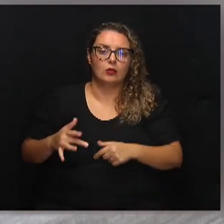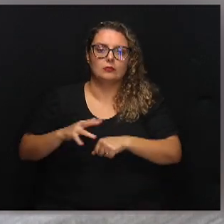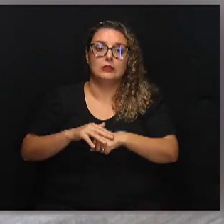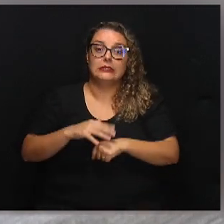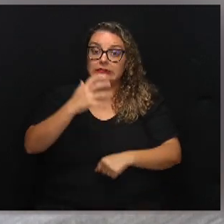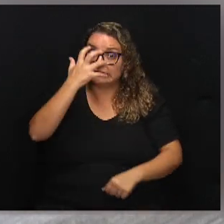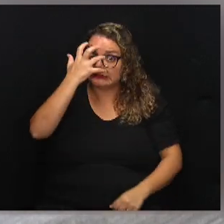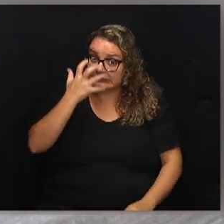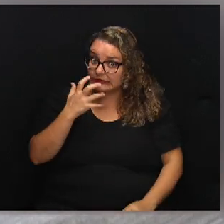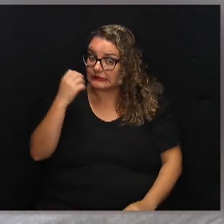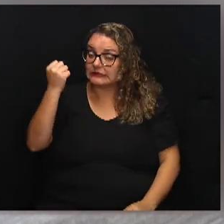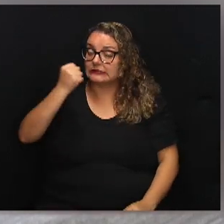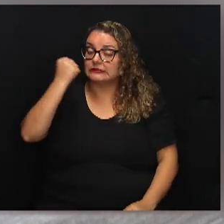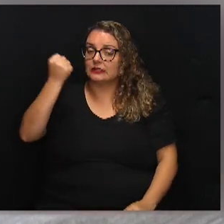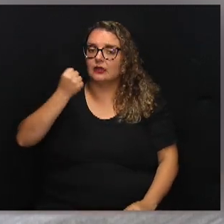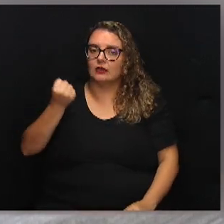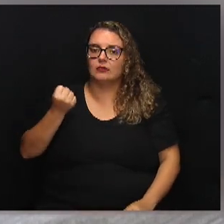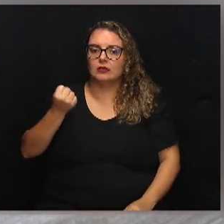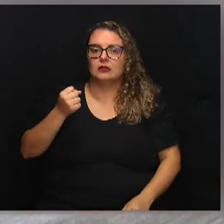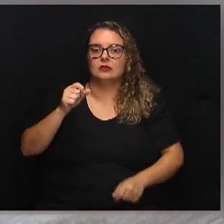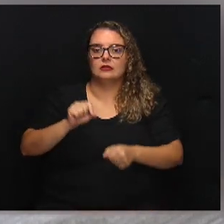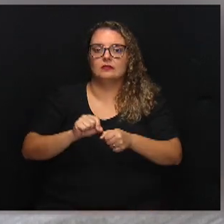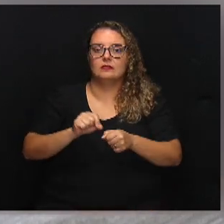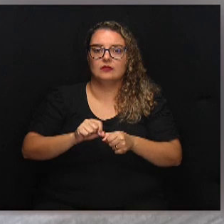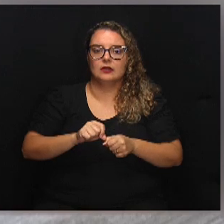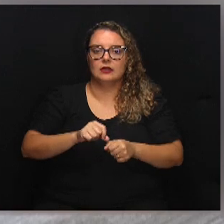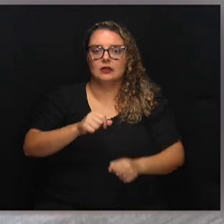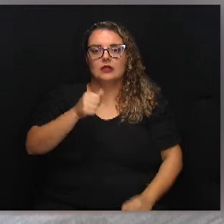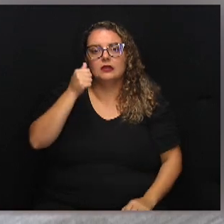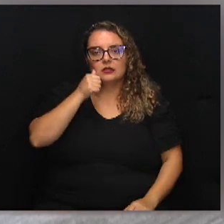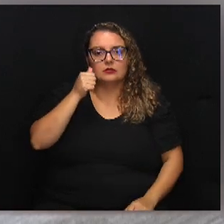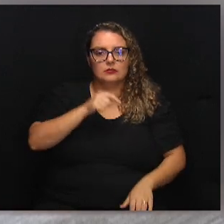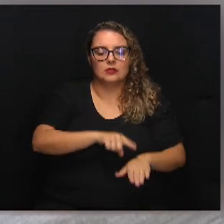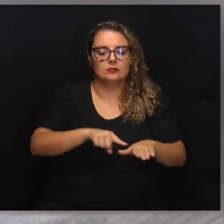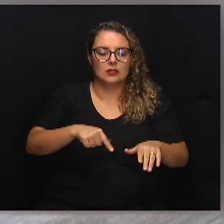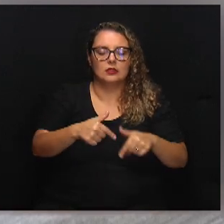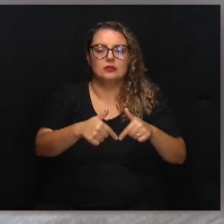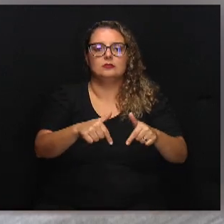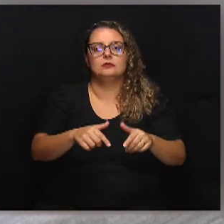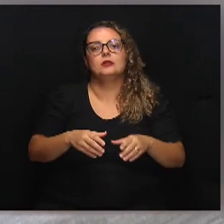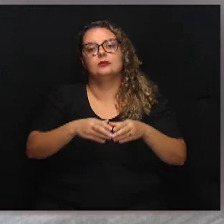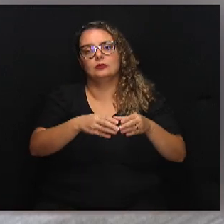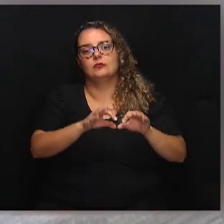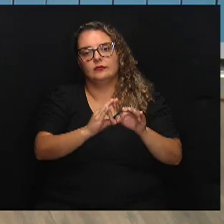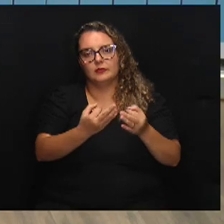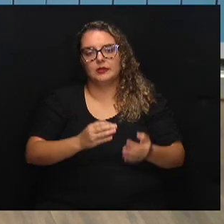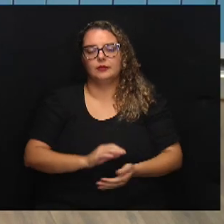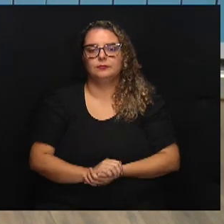séria, gravíssima, que afasta tanto do trabalho e também do convívio familiar.